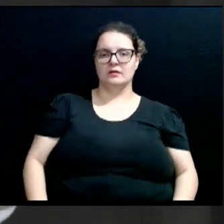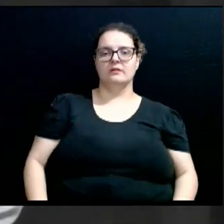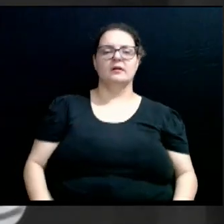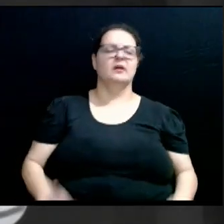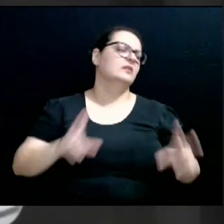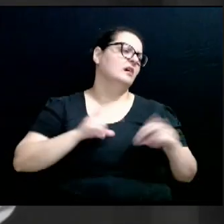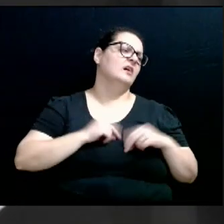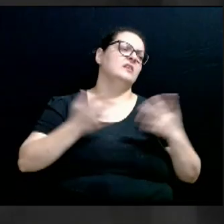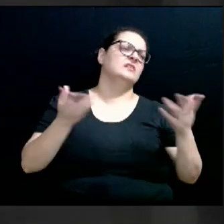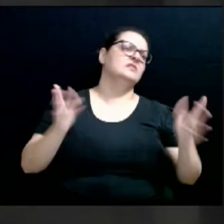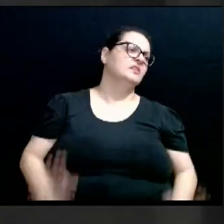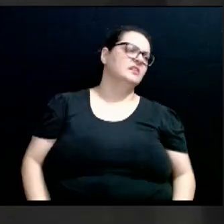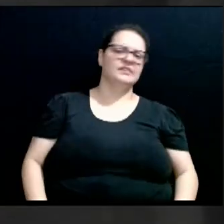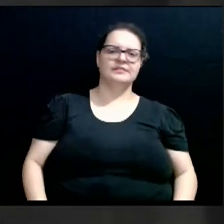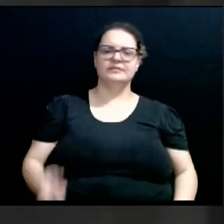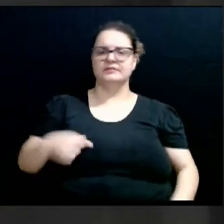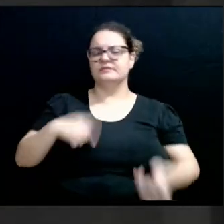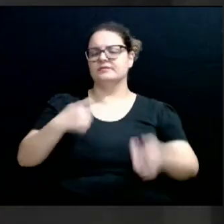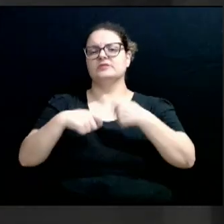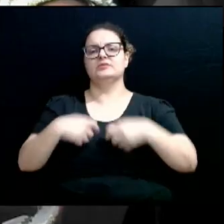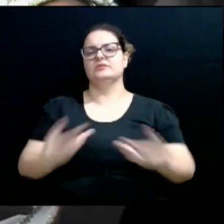fazer administração hospitalar.